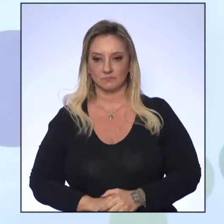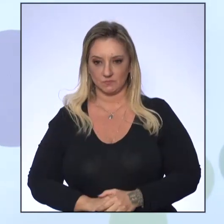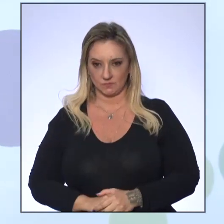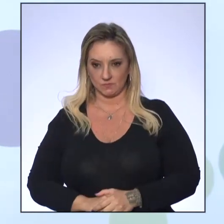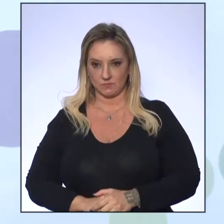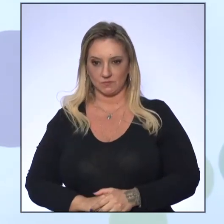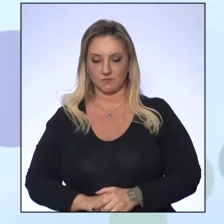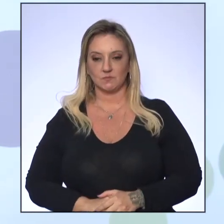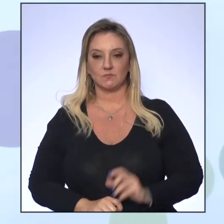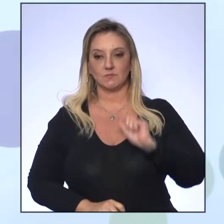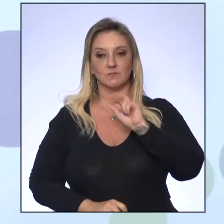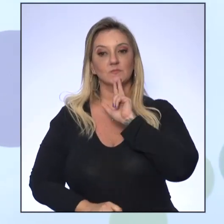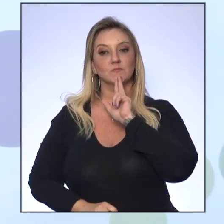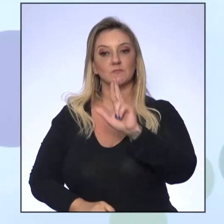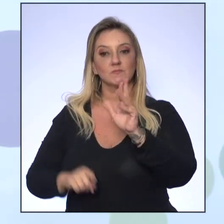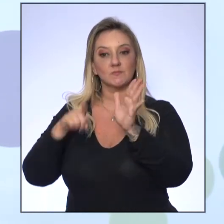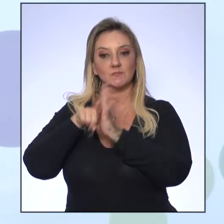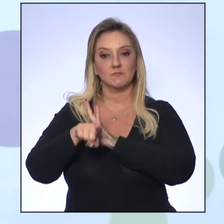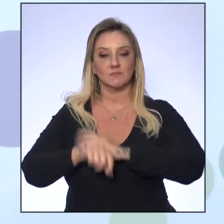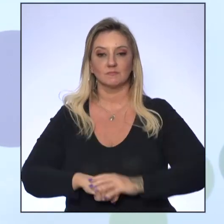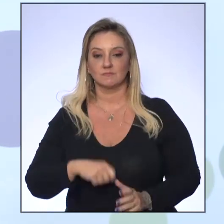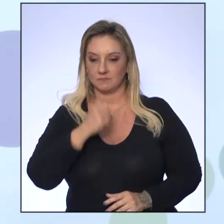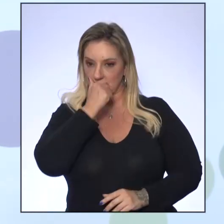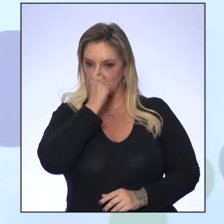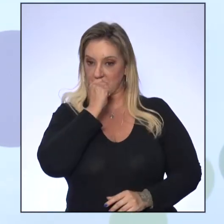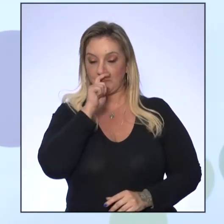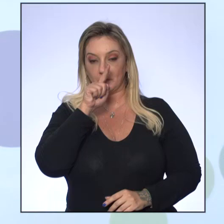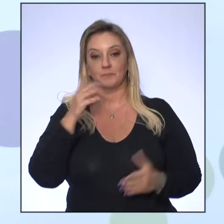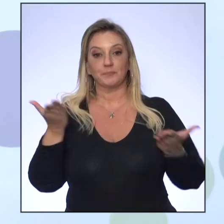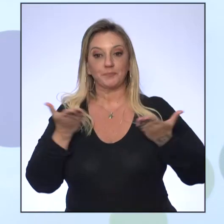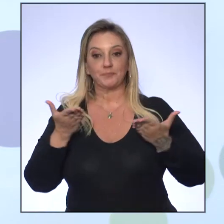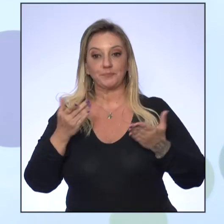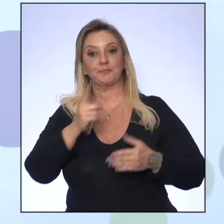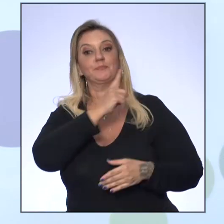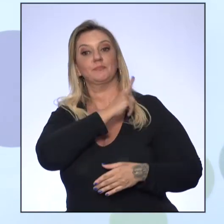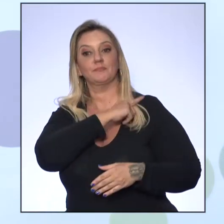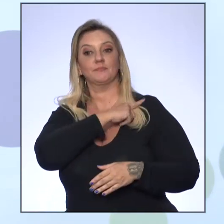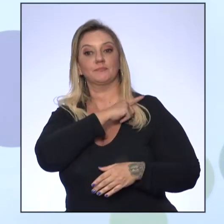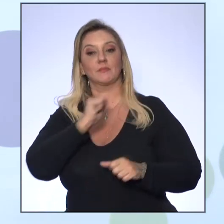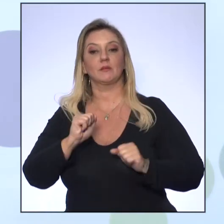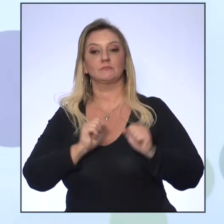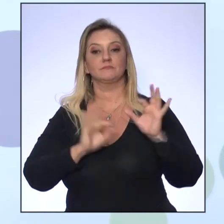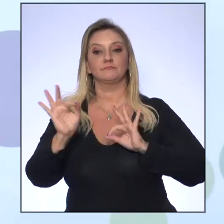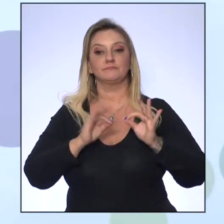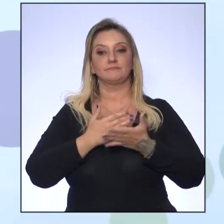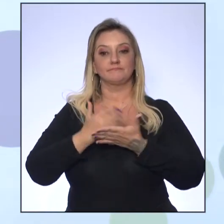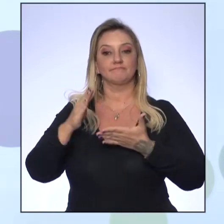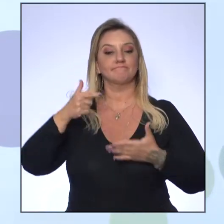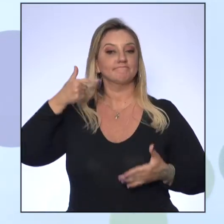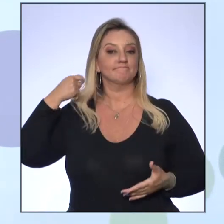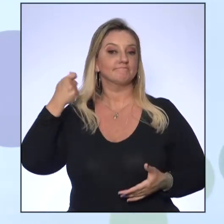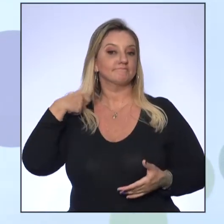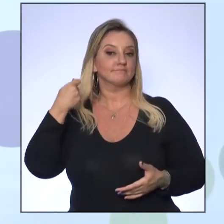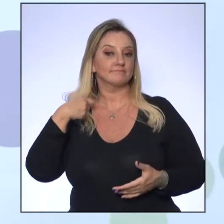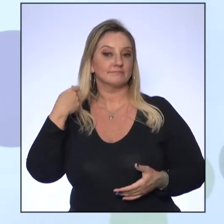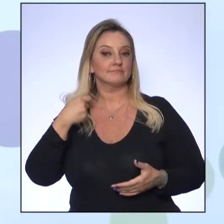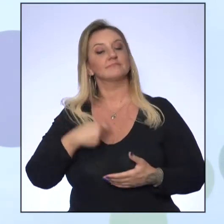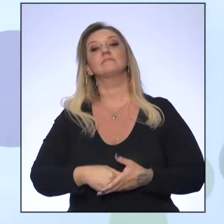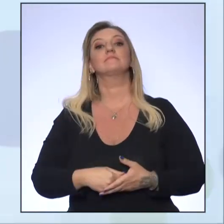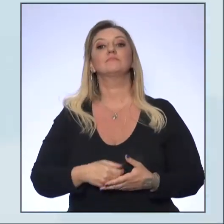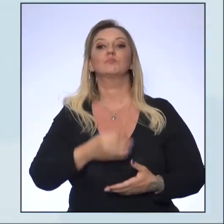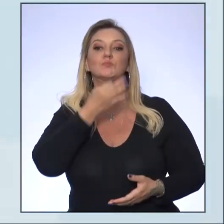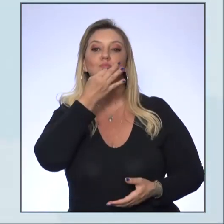que responde a essa pergunta. Como que hoje, no primeiro ano do ensino médio, eu posso me preparar para o vestibular? E aí vem a dica